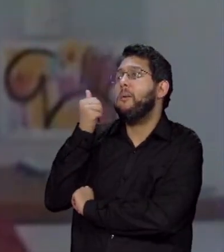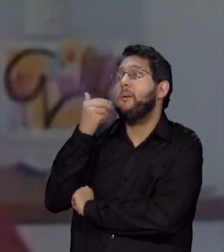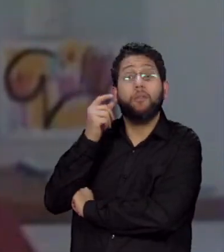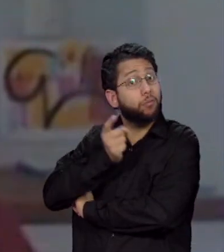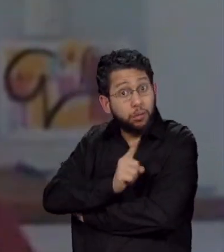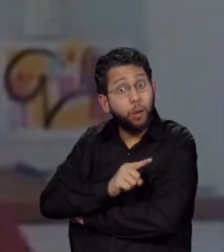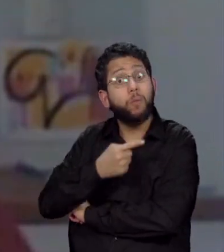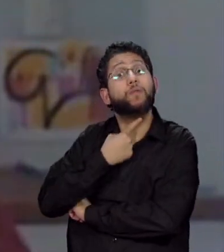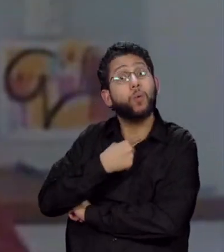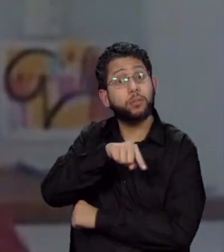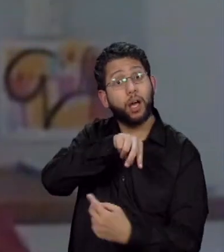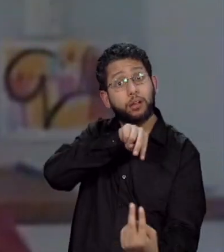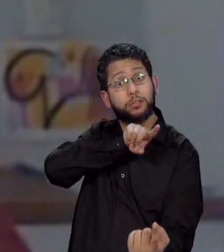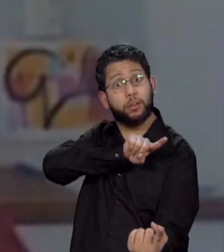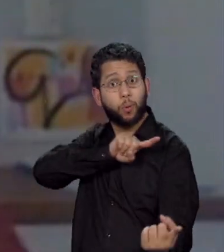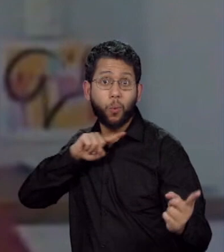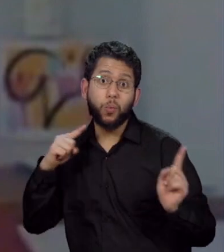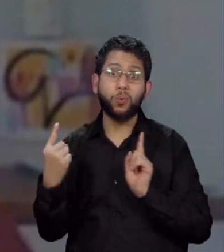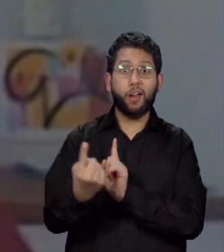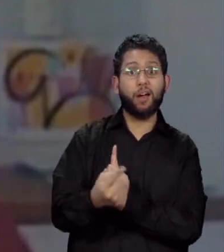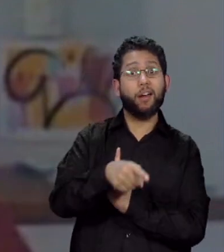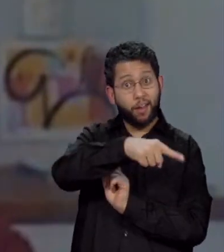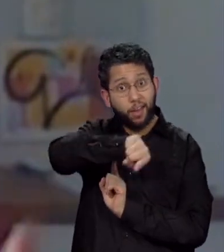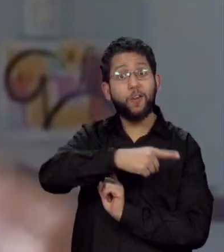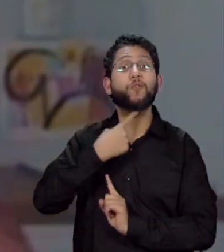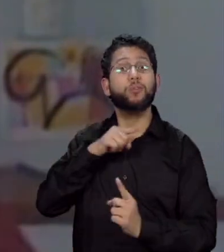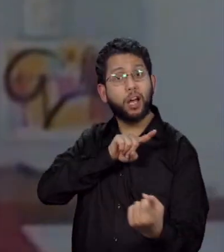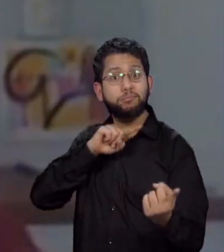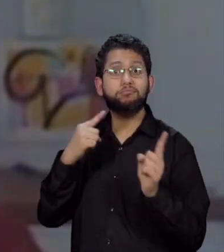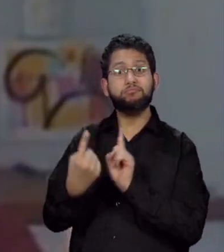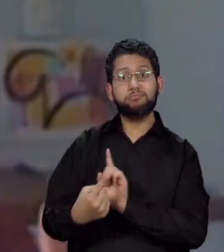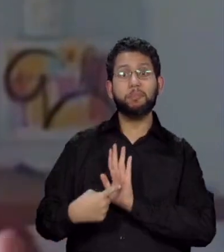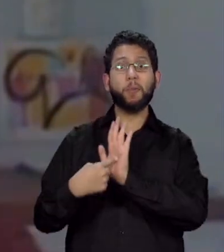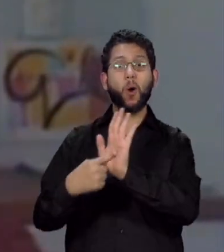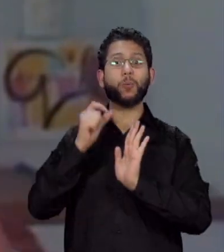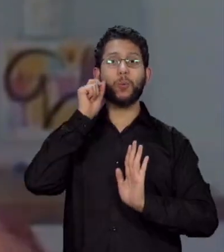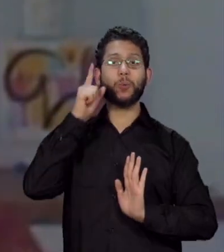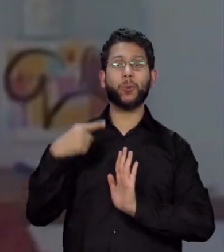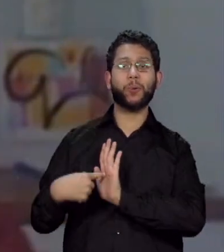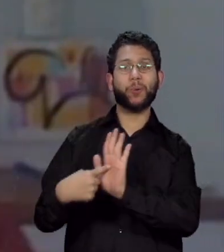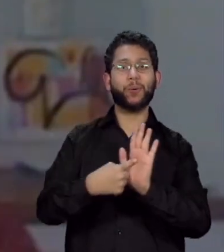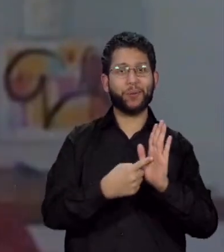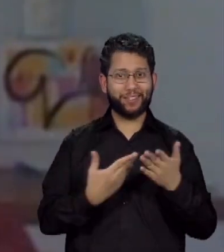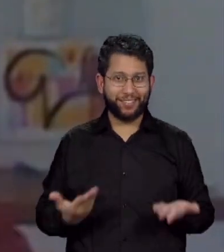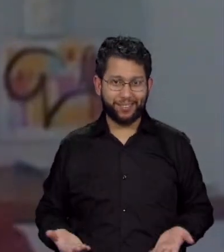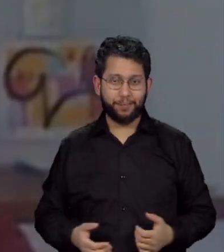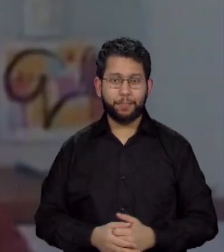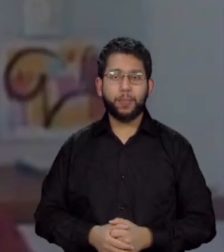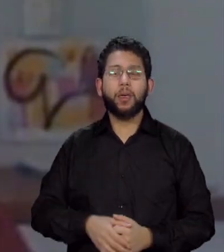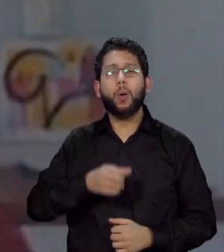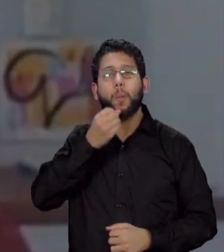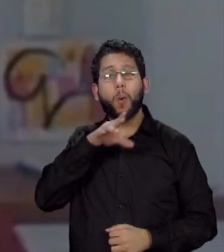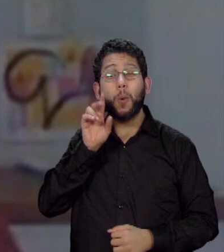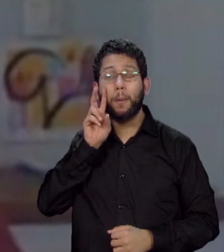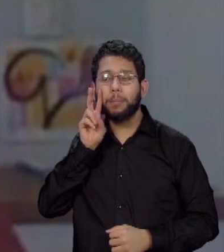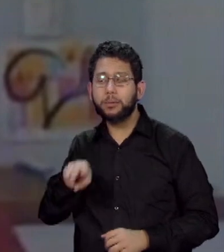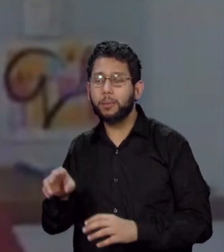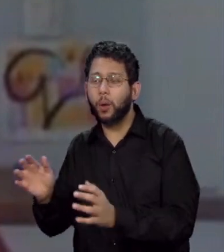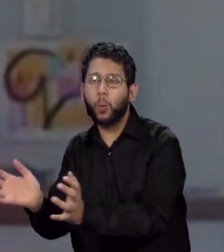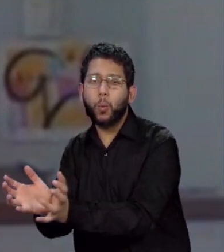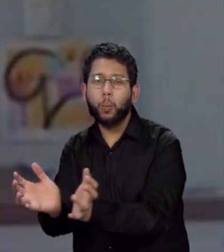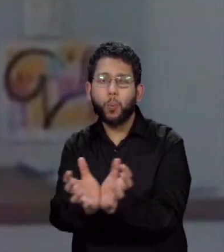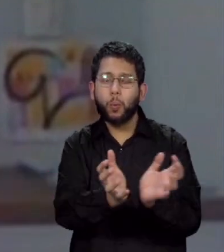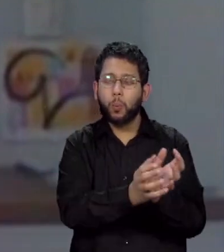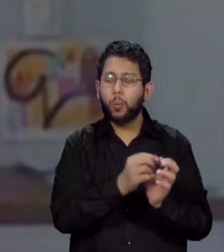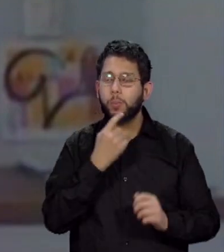também querem ser produtores de cultura, né? Então, essas pesquisas sobre essas percepções desses hábitos vieram